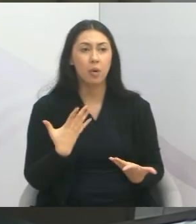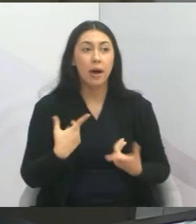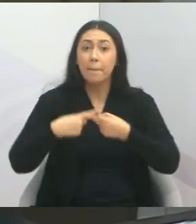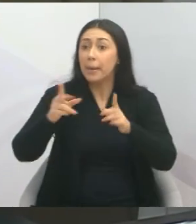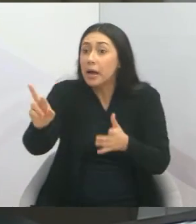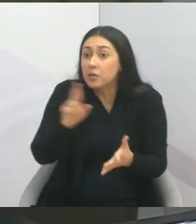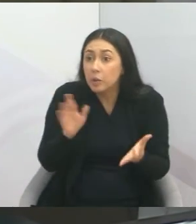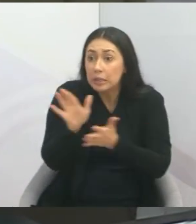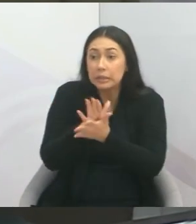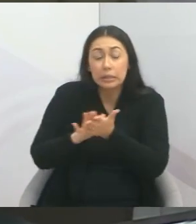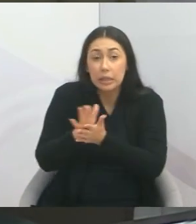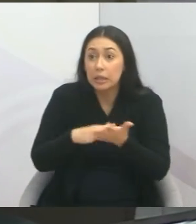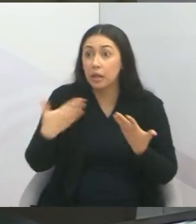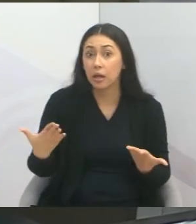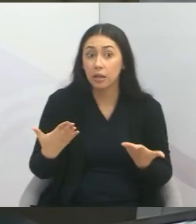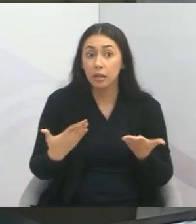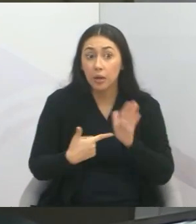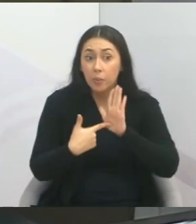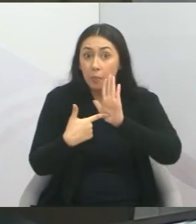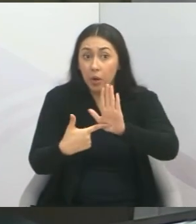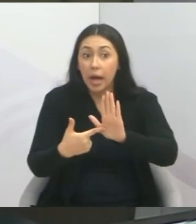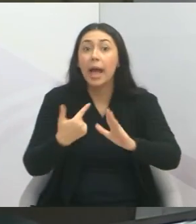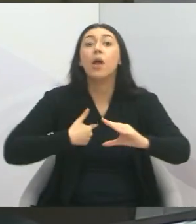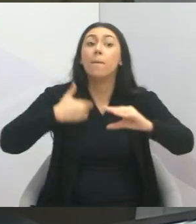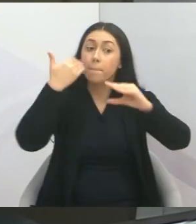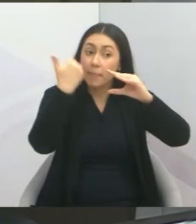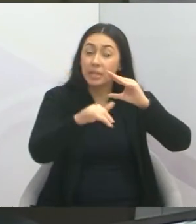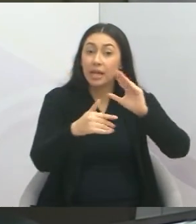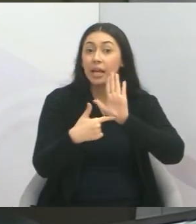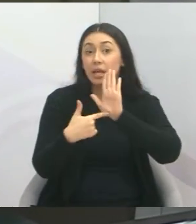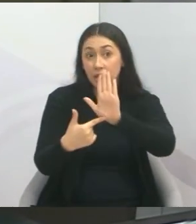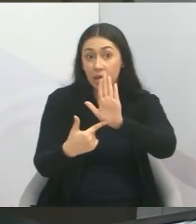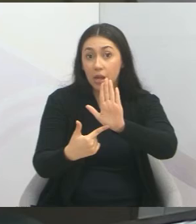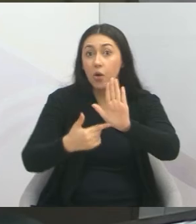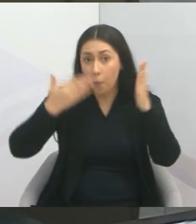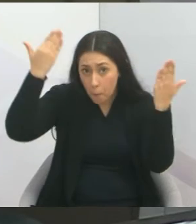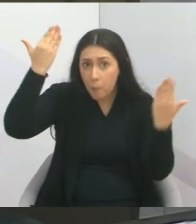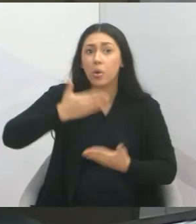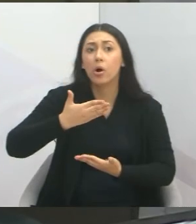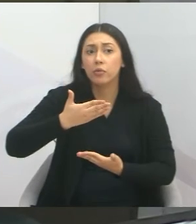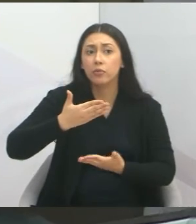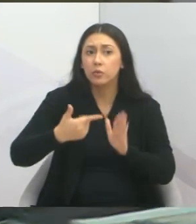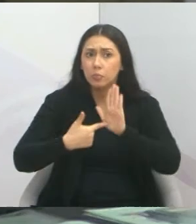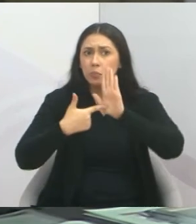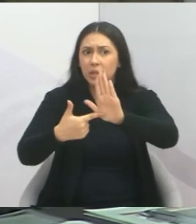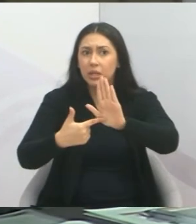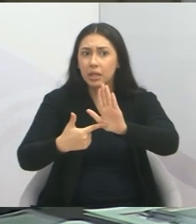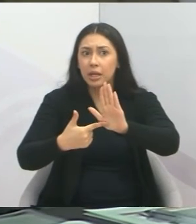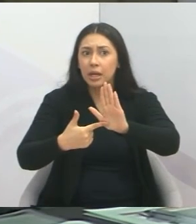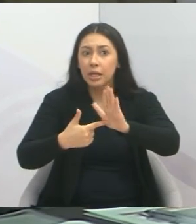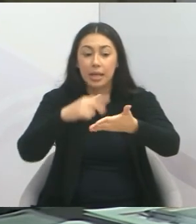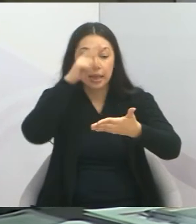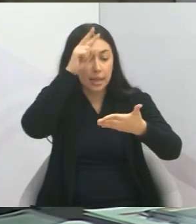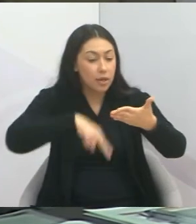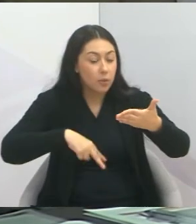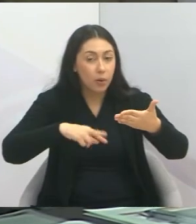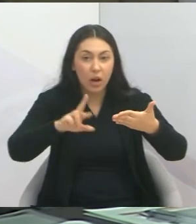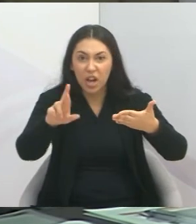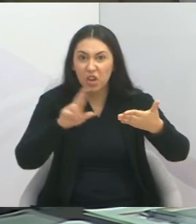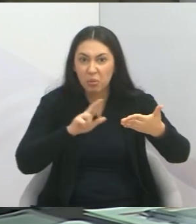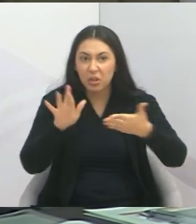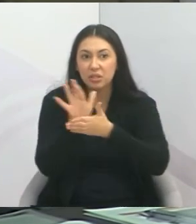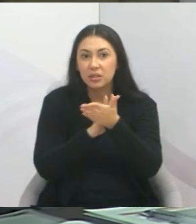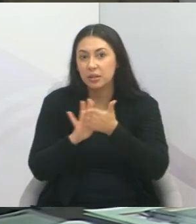mas eu não tô tendo resposta para a prova tá aqui o e-mail tá aqui ó tá no meu celular acabou de mandar para mim lido mas não